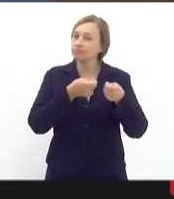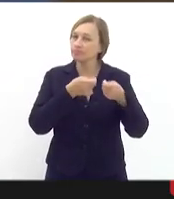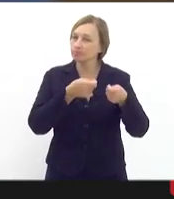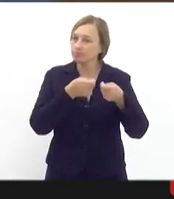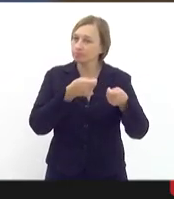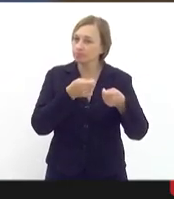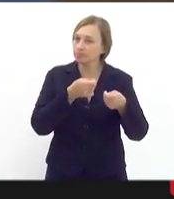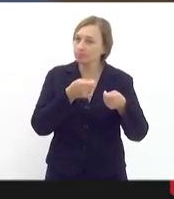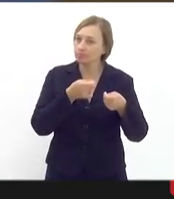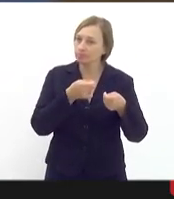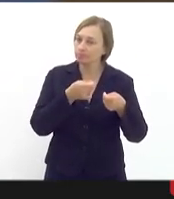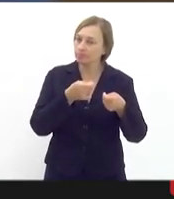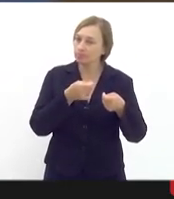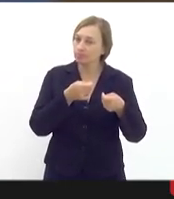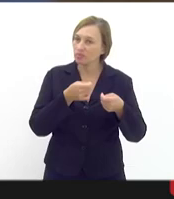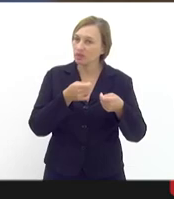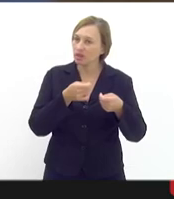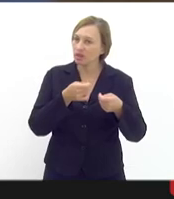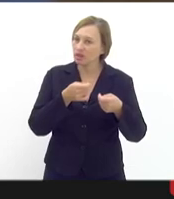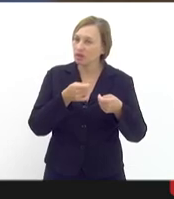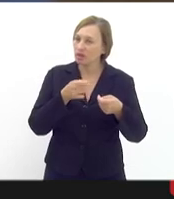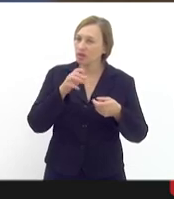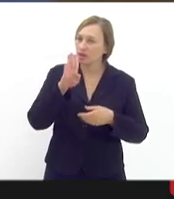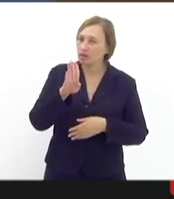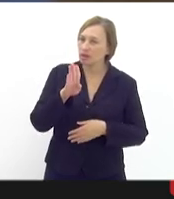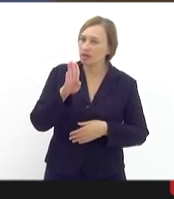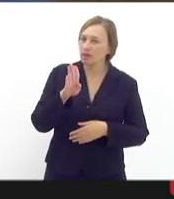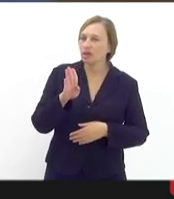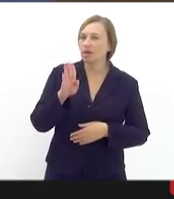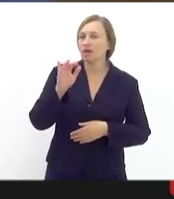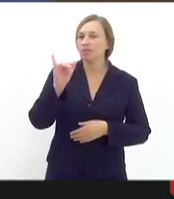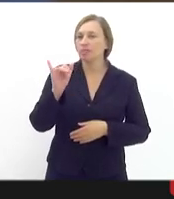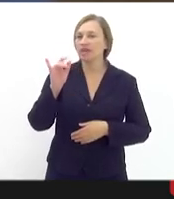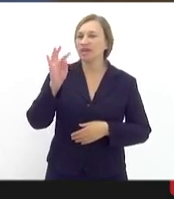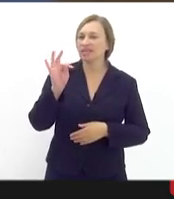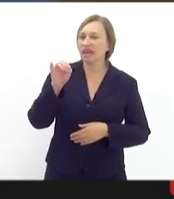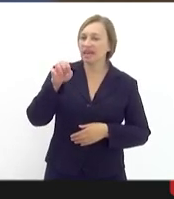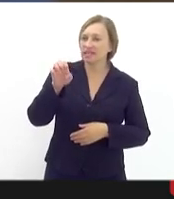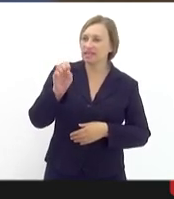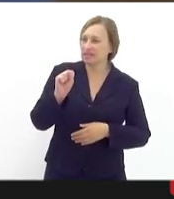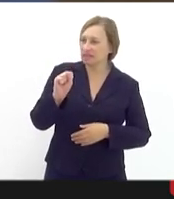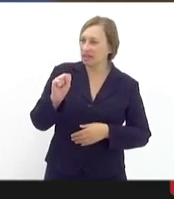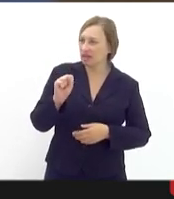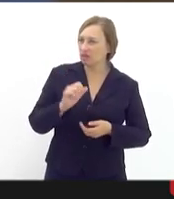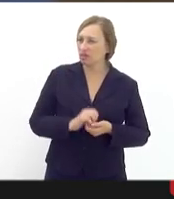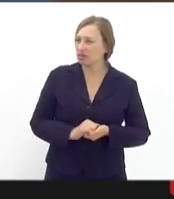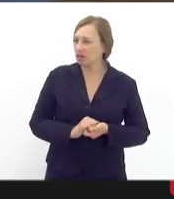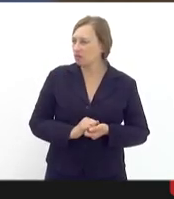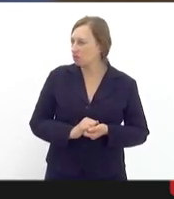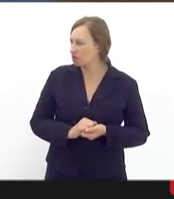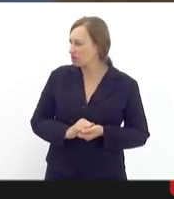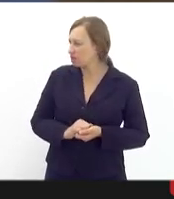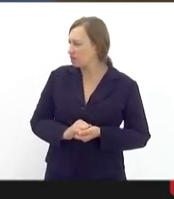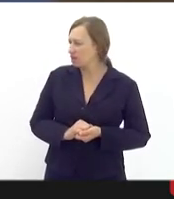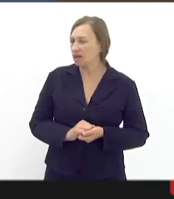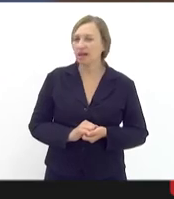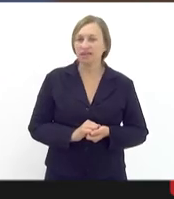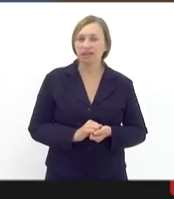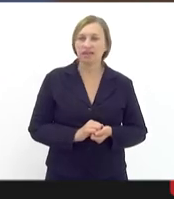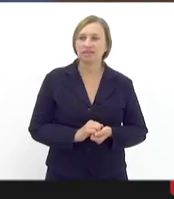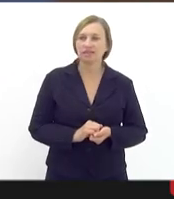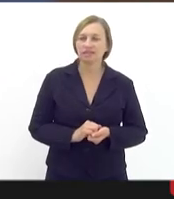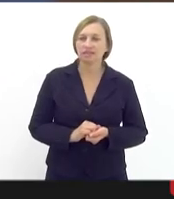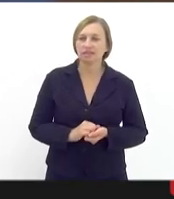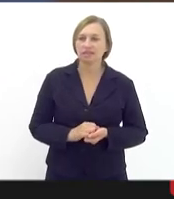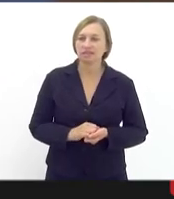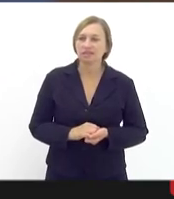para as chamadas Big Techs. O Brasil faz um debate ainda tímido. Eu admiro o debate feito pela União Europeia,